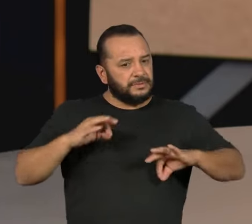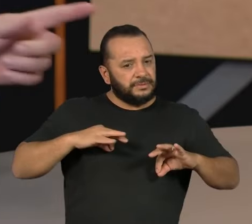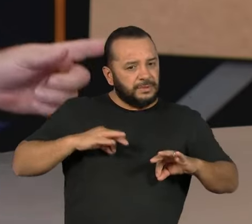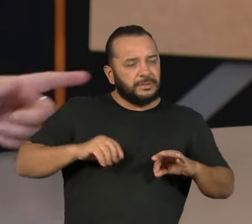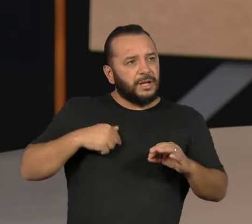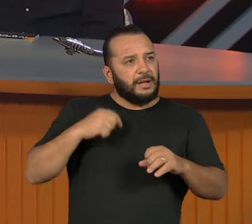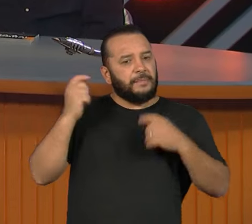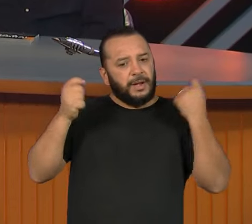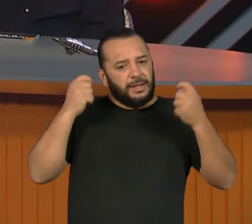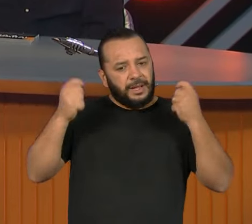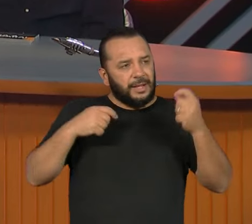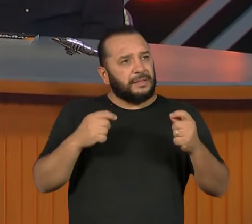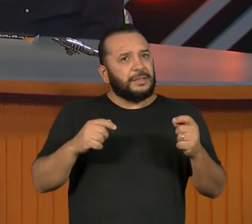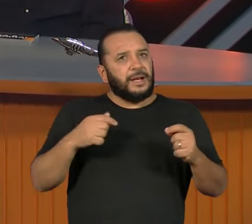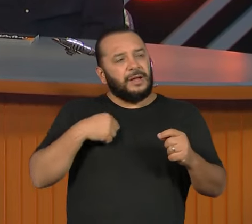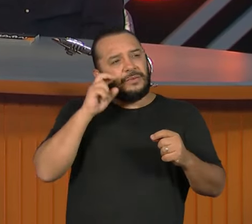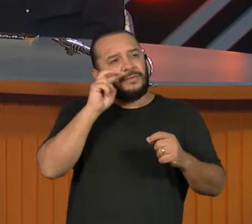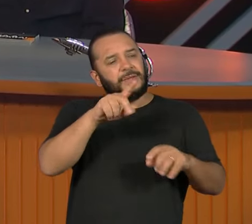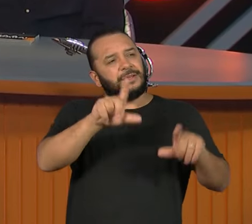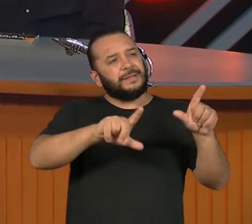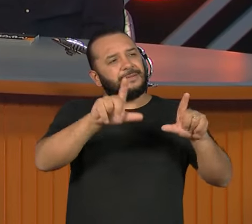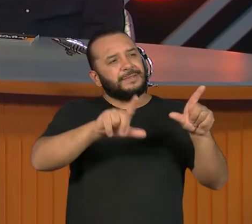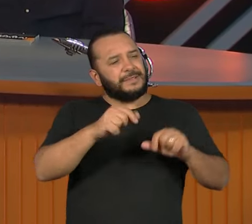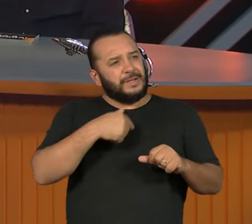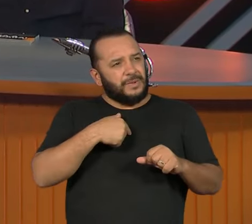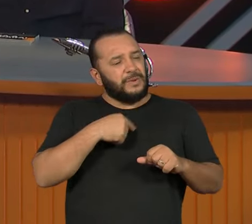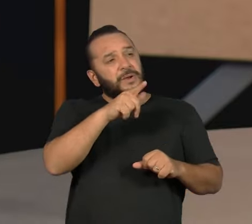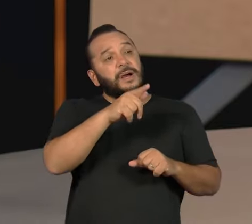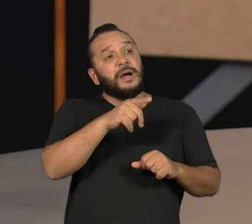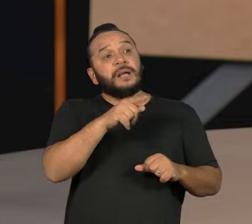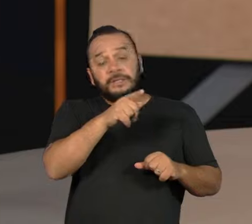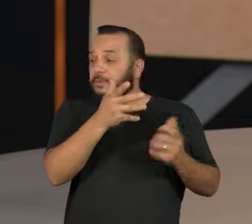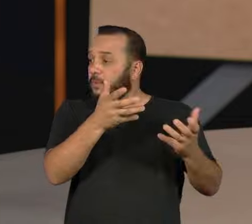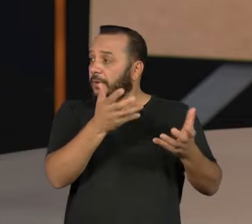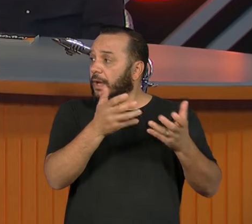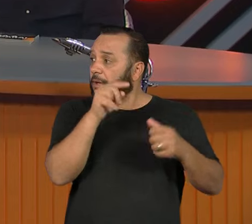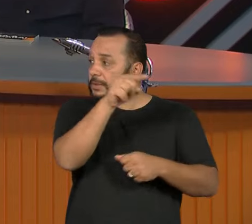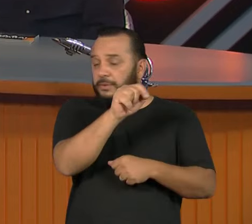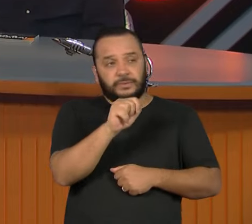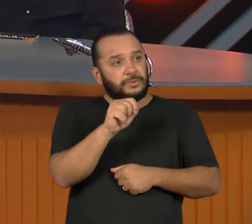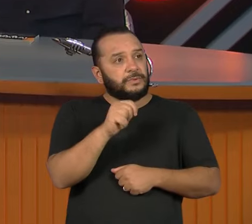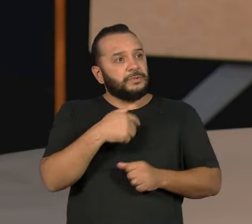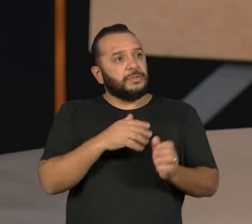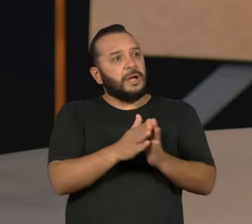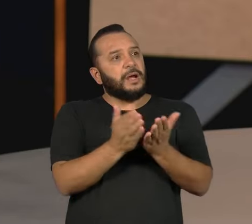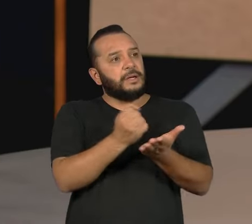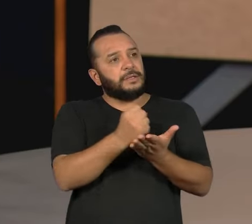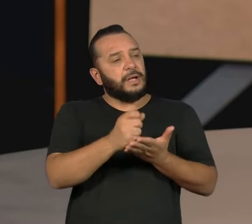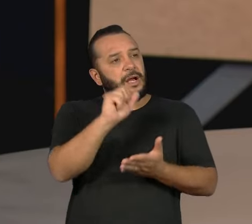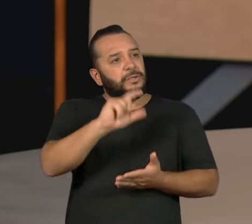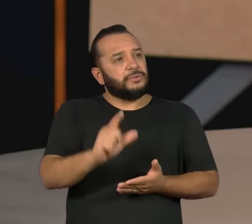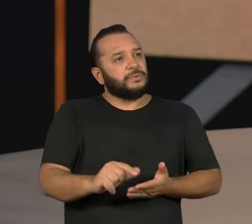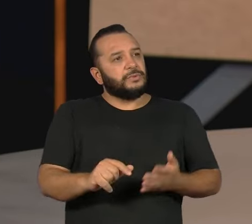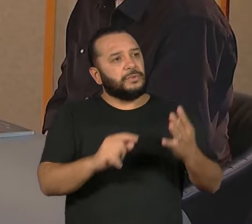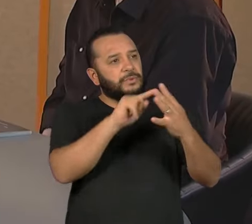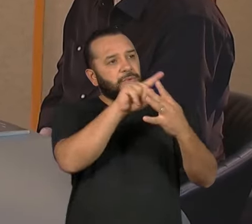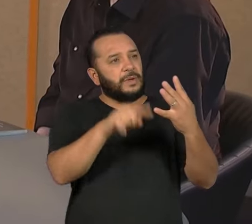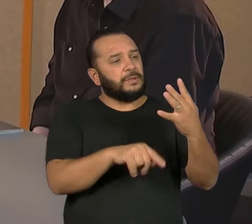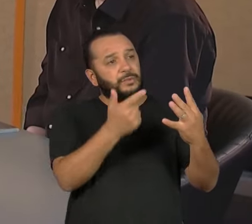em boate. E eu via na televisão um programa que eu falava assim, tá aí, ó, é isso que eu preciso. Carteira assinada e um quarteto que não tem